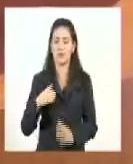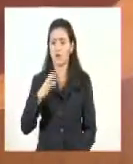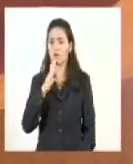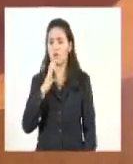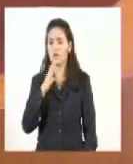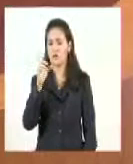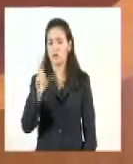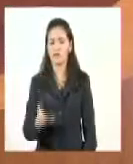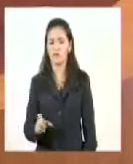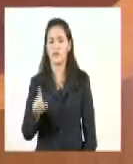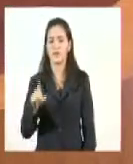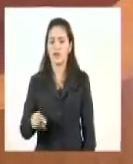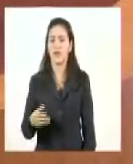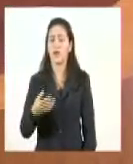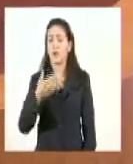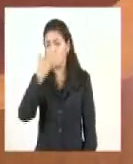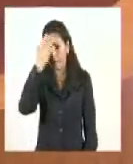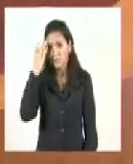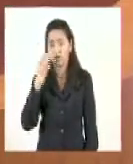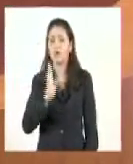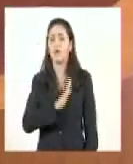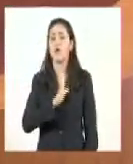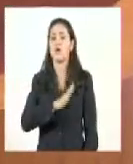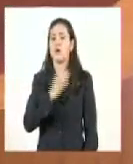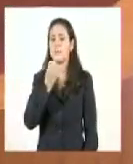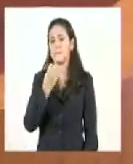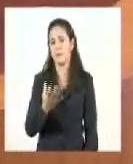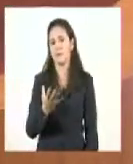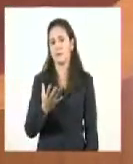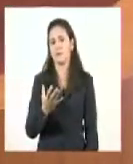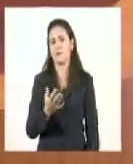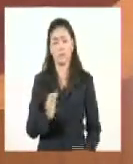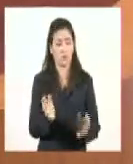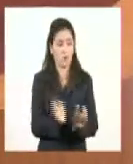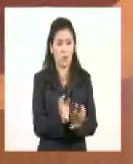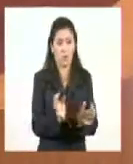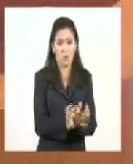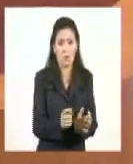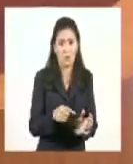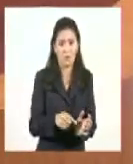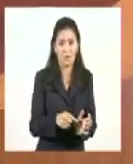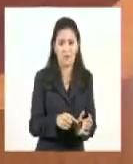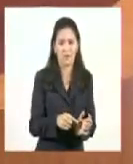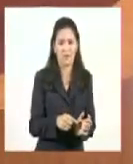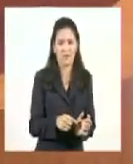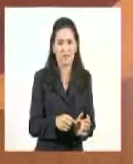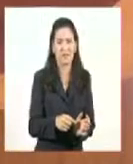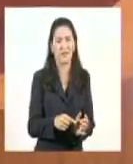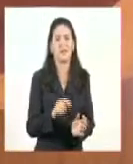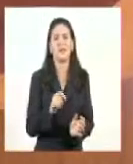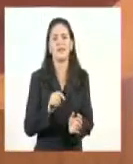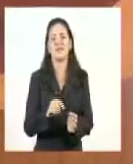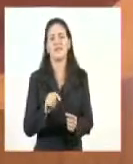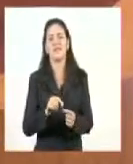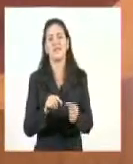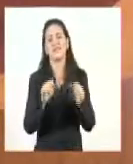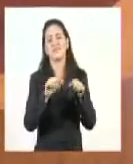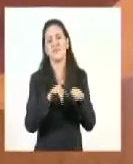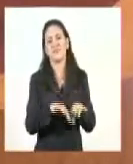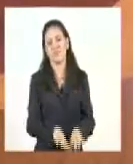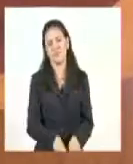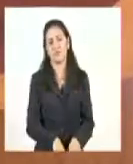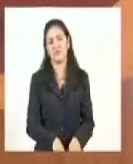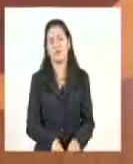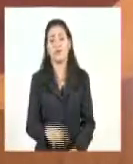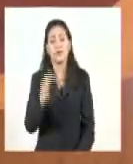um homem de coração bom, e quem acabou ele foi a equipe dele. Com Flávio Dino não é assim. Flávio Dino, ele se acaba